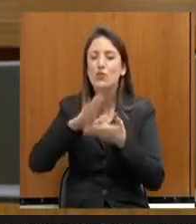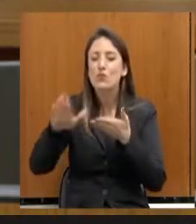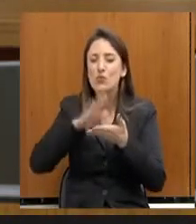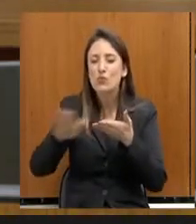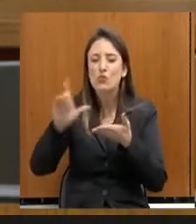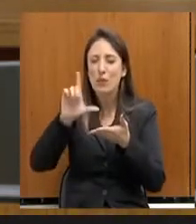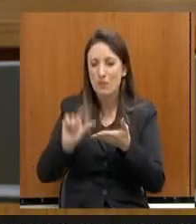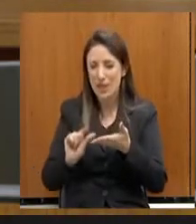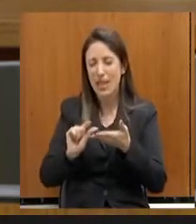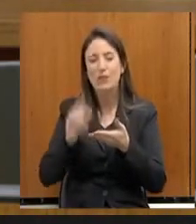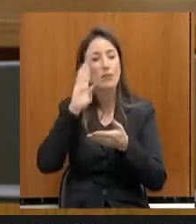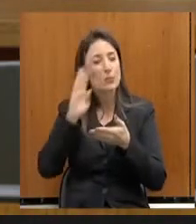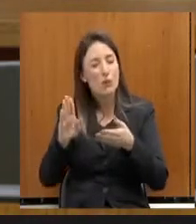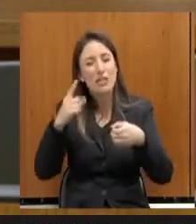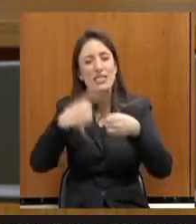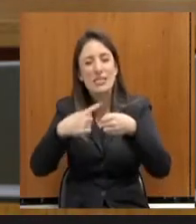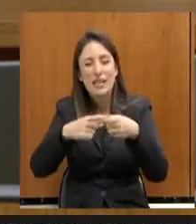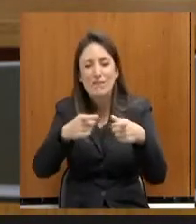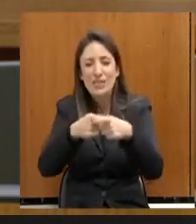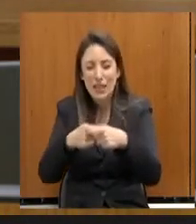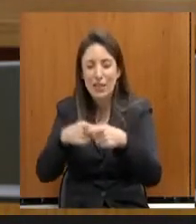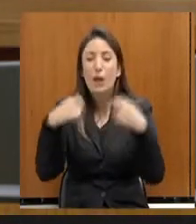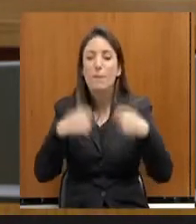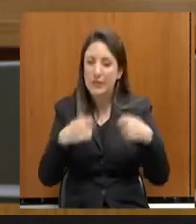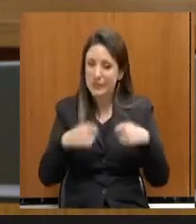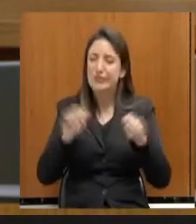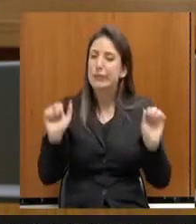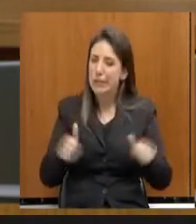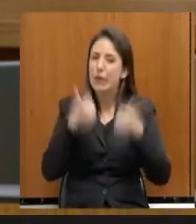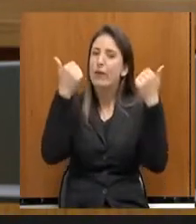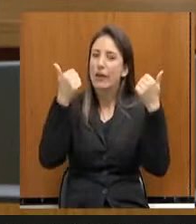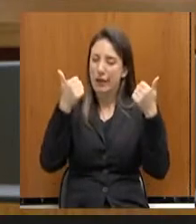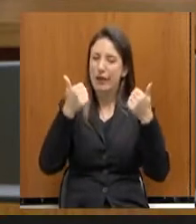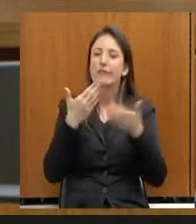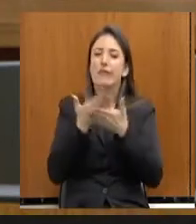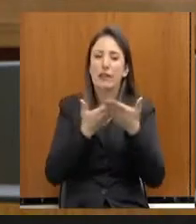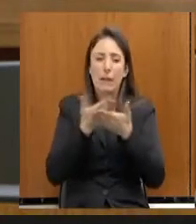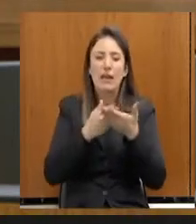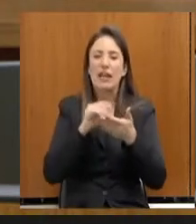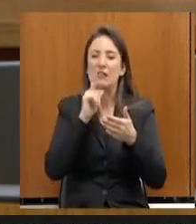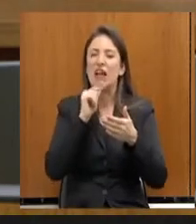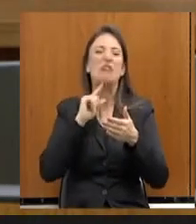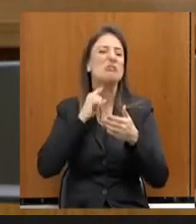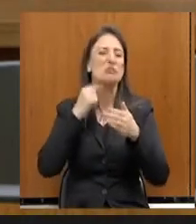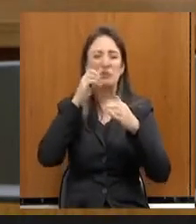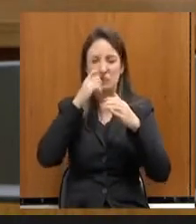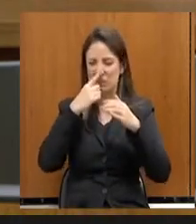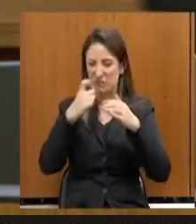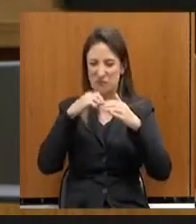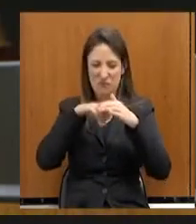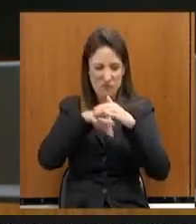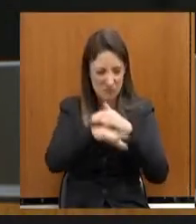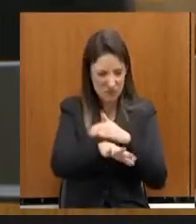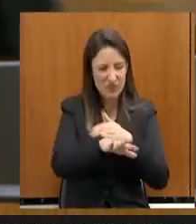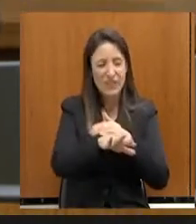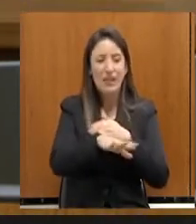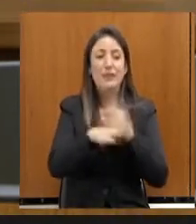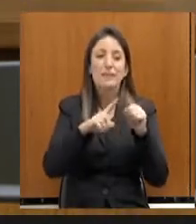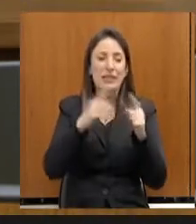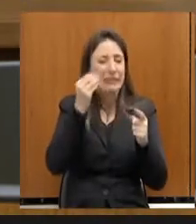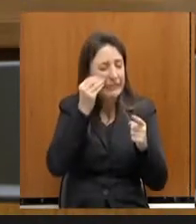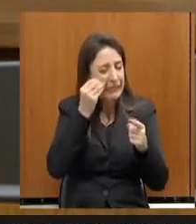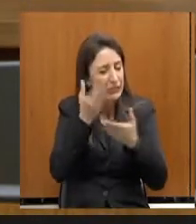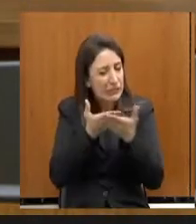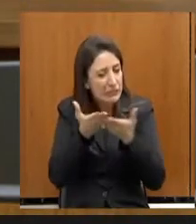avançar no tratamento de esgoto no estado de Minas Gerais de uma forma que também gera um equilíbrio